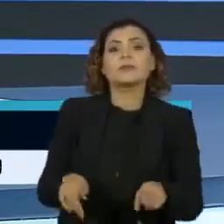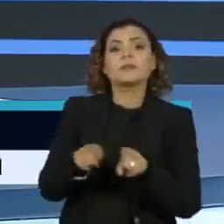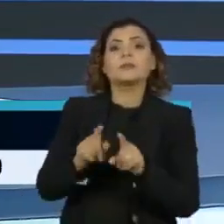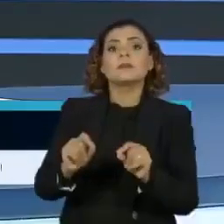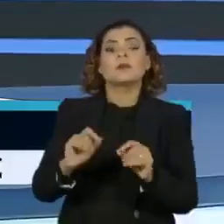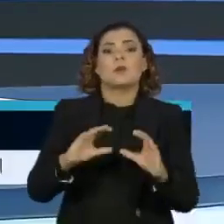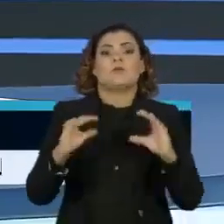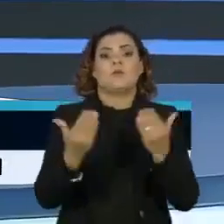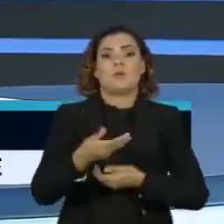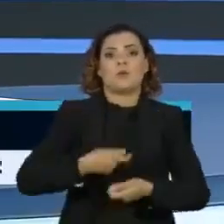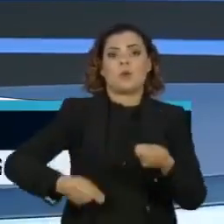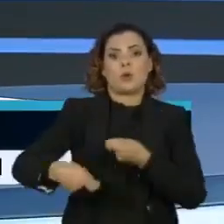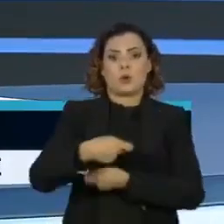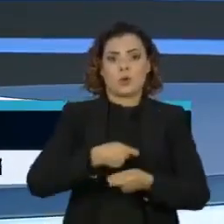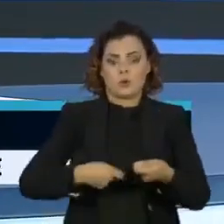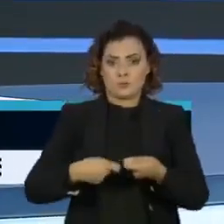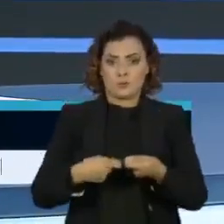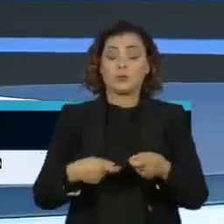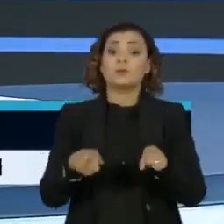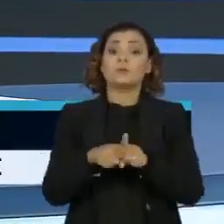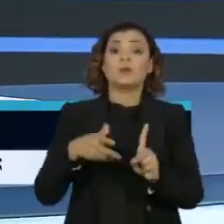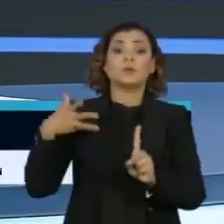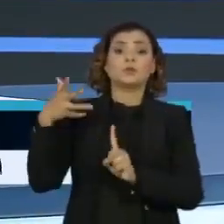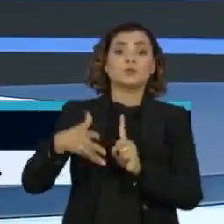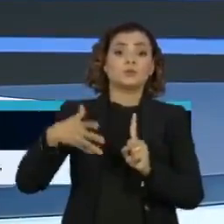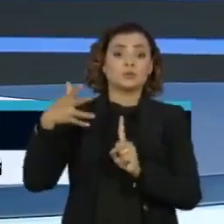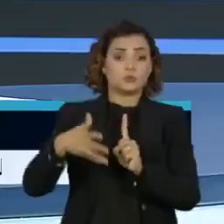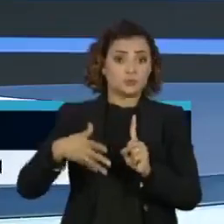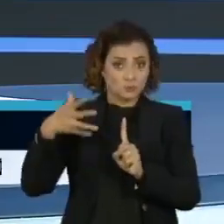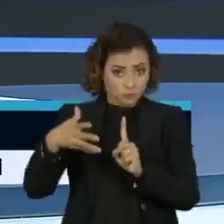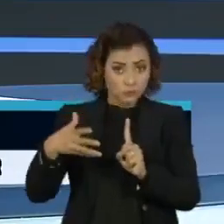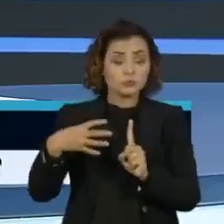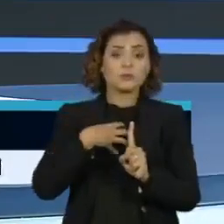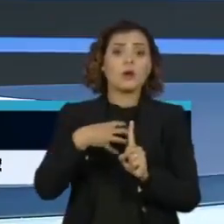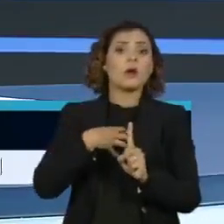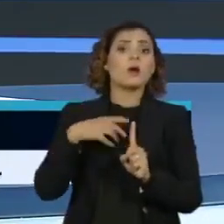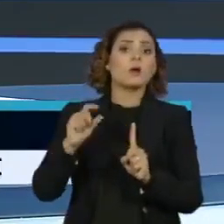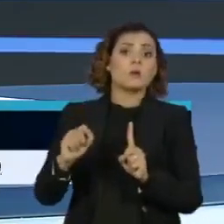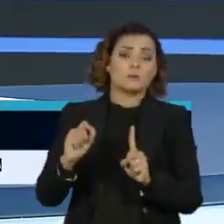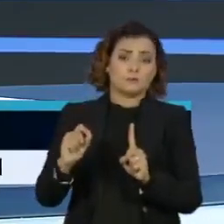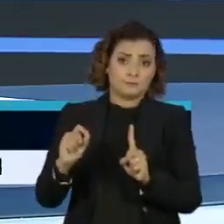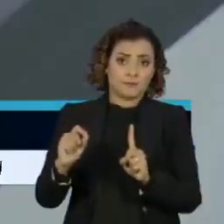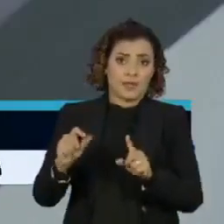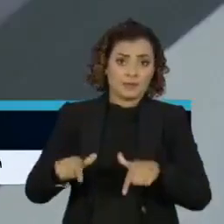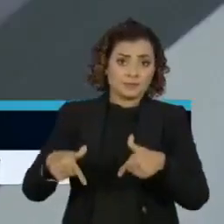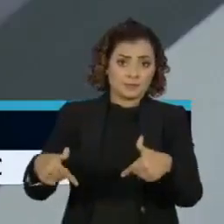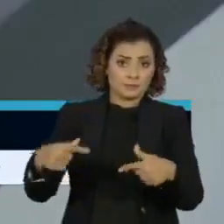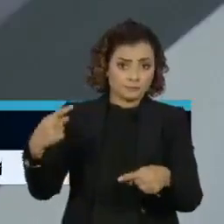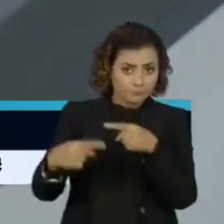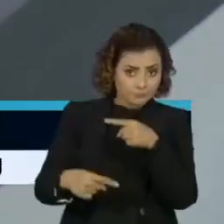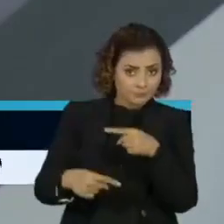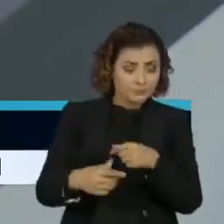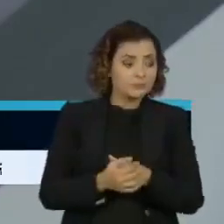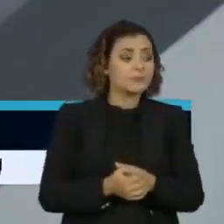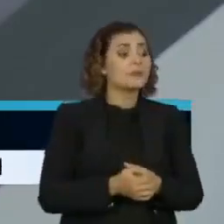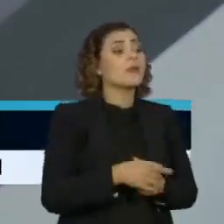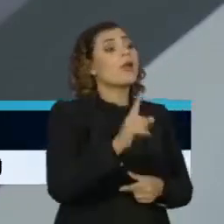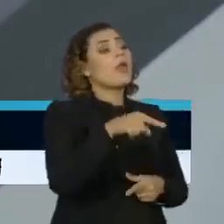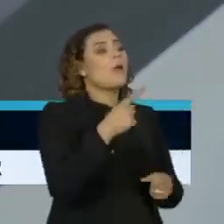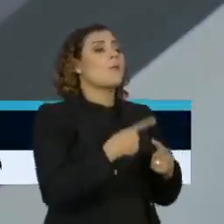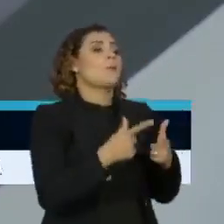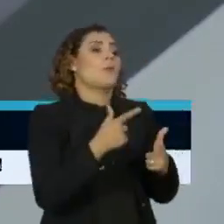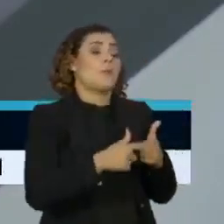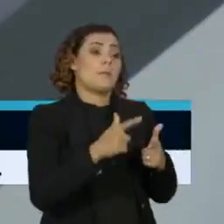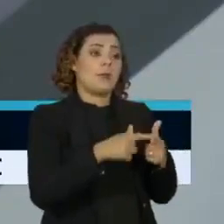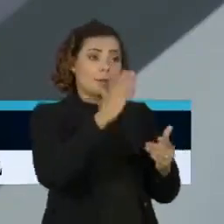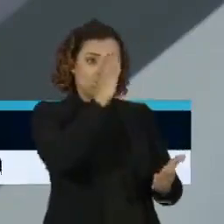no Fórum Econômico, o discurso está de acordo com as atitudes? Então, aí, de novo, é um problema de